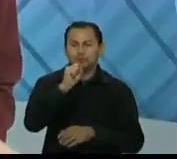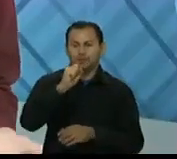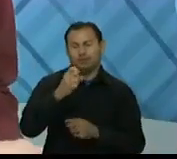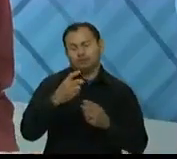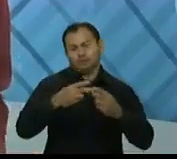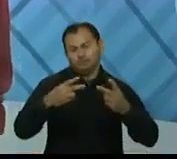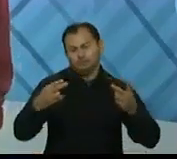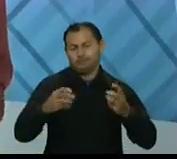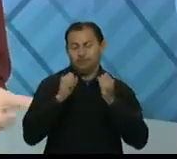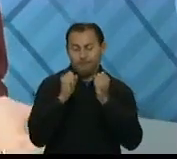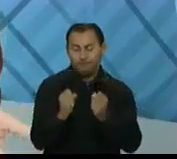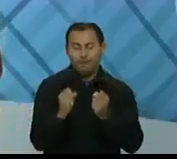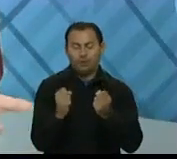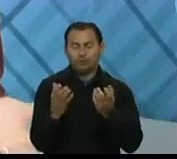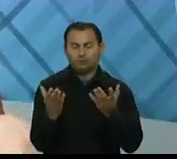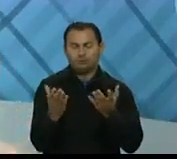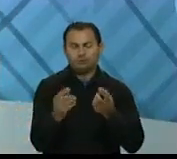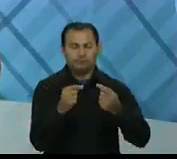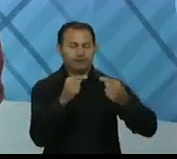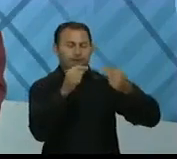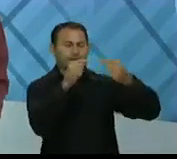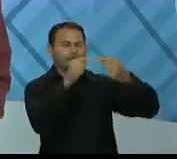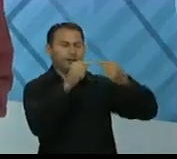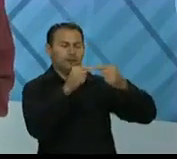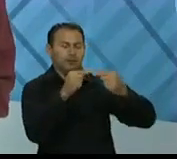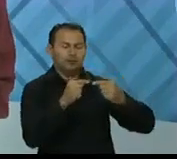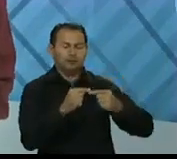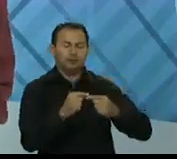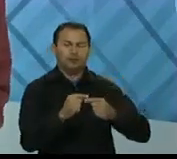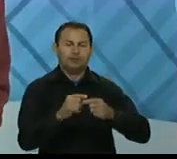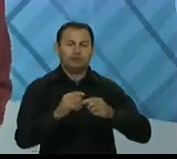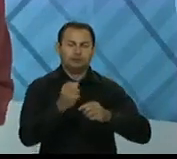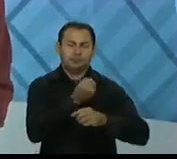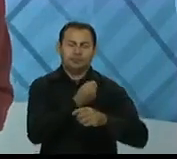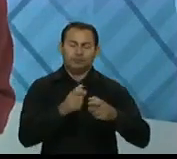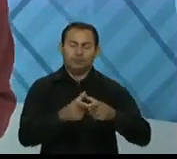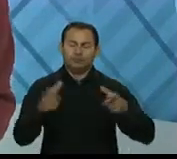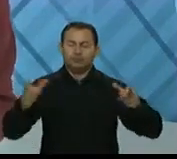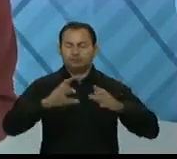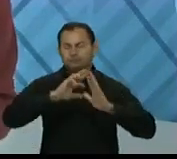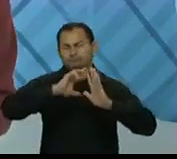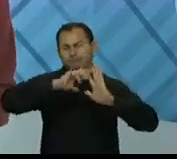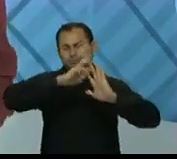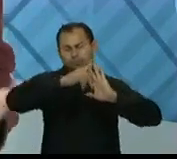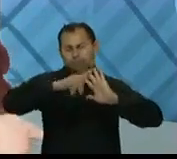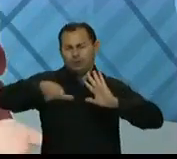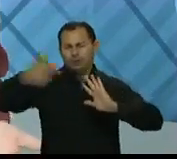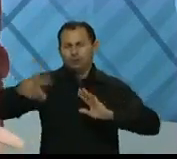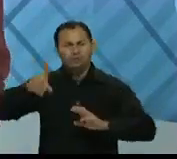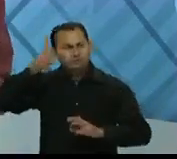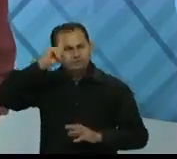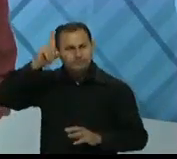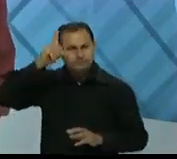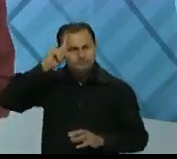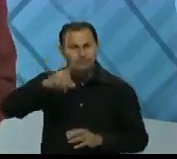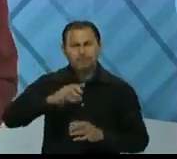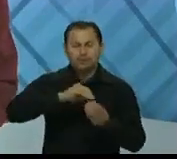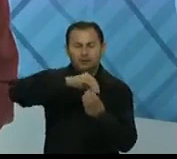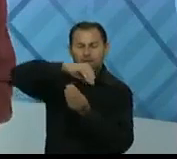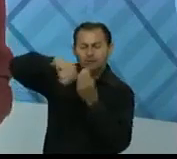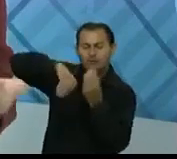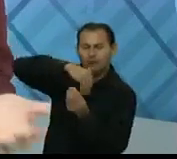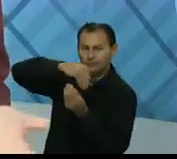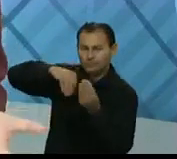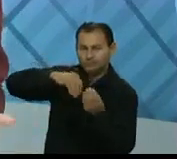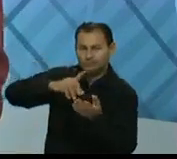situações que têm uma relação entre grandezas. Há diversas outras situações no nosso cotidiano que envolvem